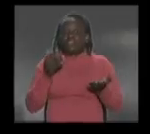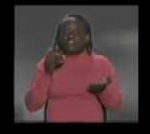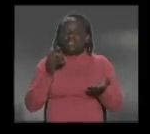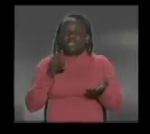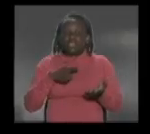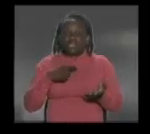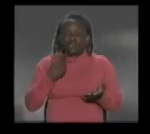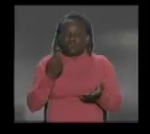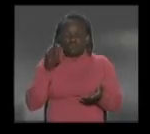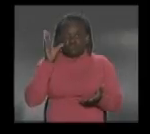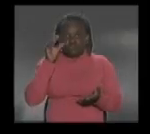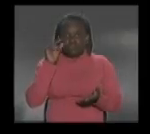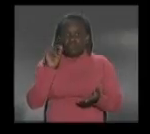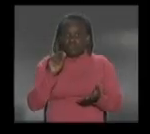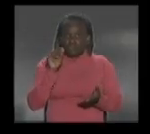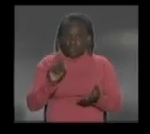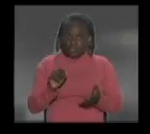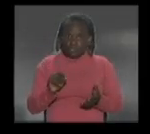dado curioso,